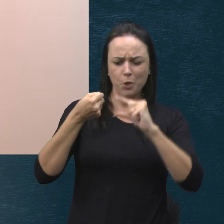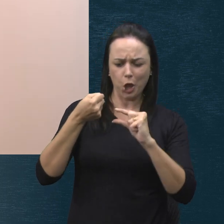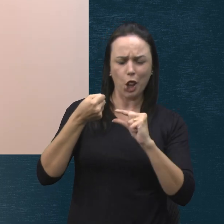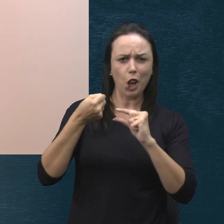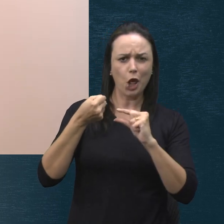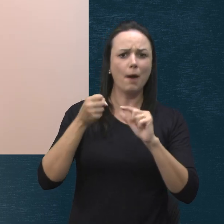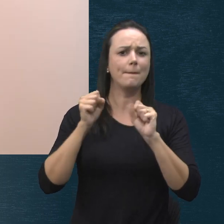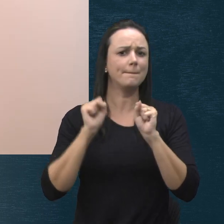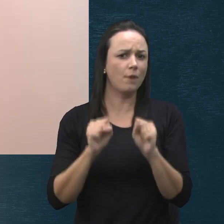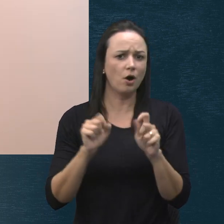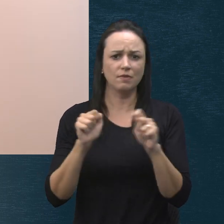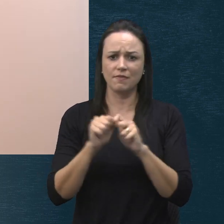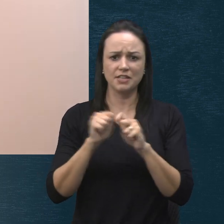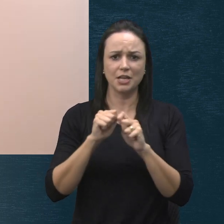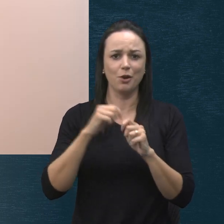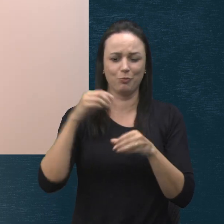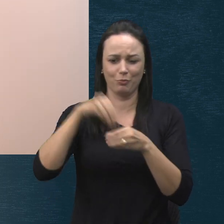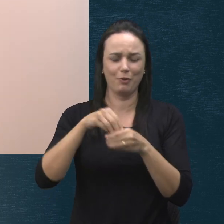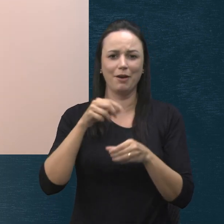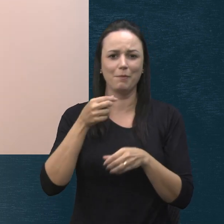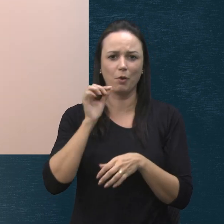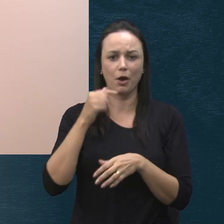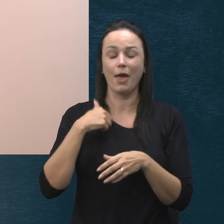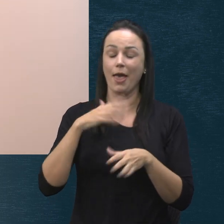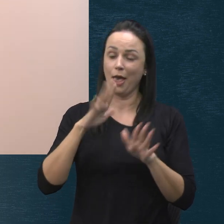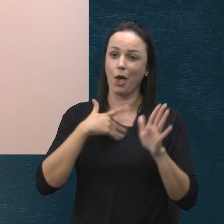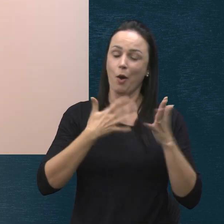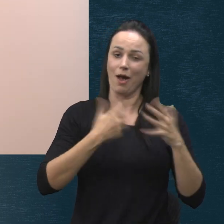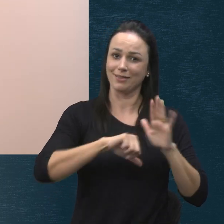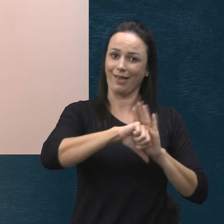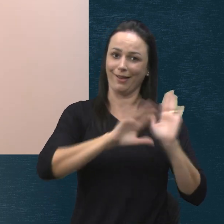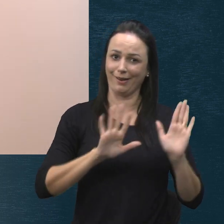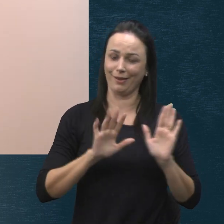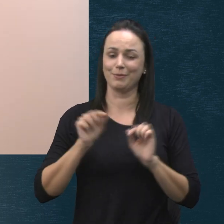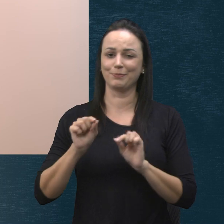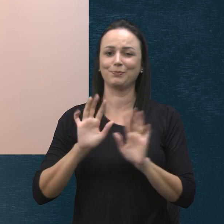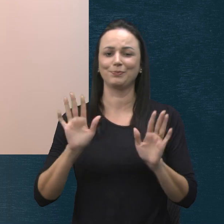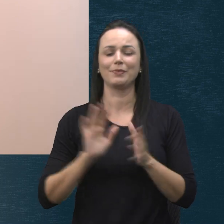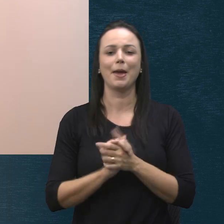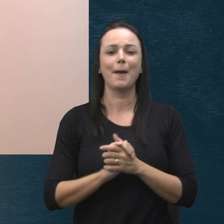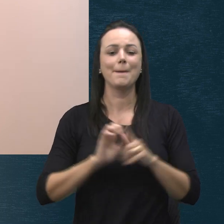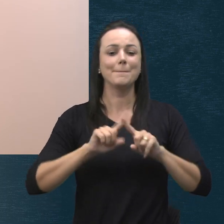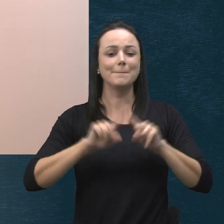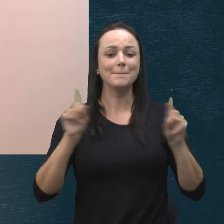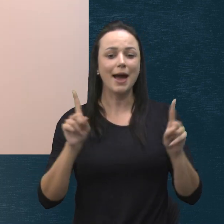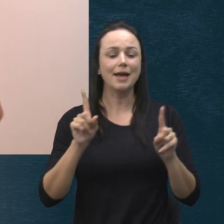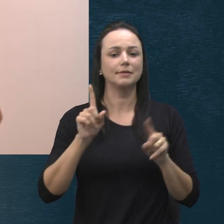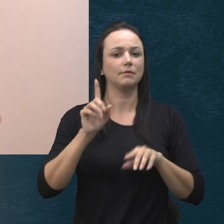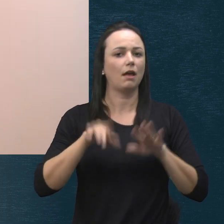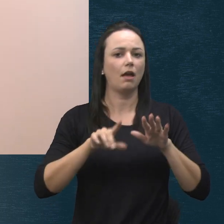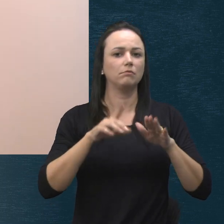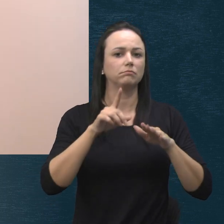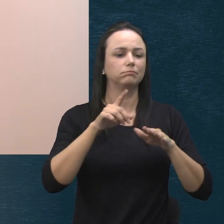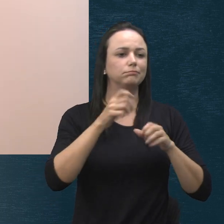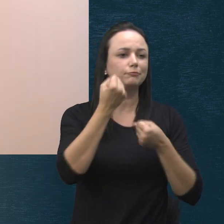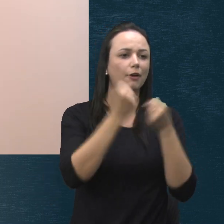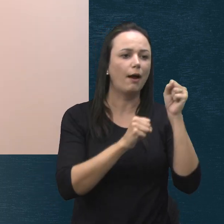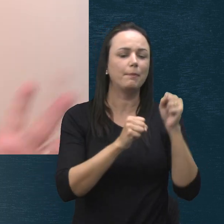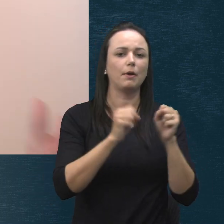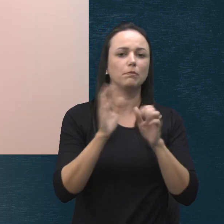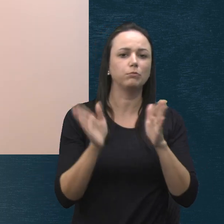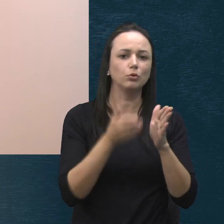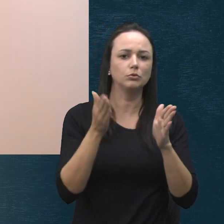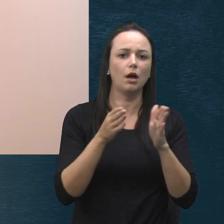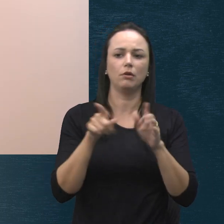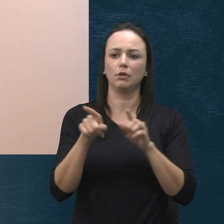fazer. Embora eu particularmente acho que devia ser crime, mas não é. É uma relação entre o produtor e o consumidor. Não existe regra